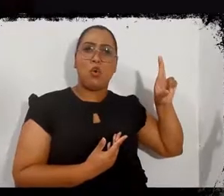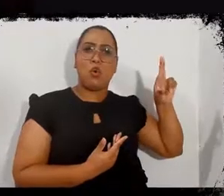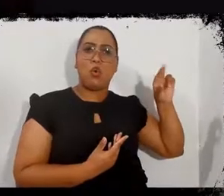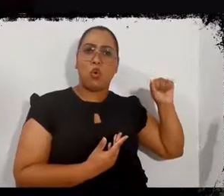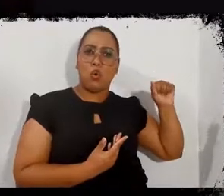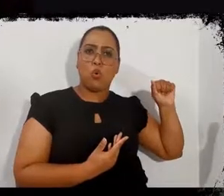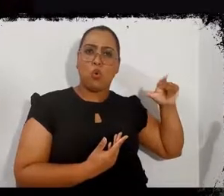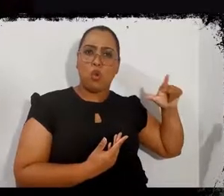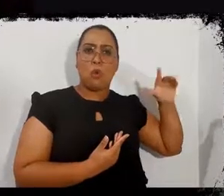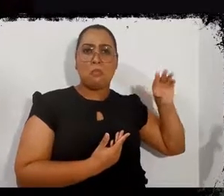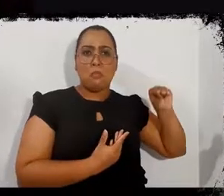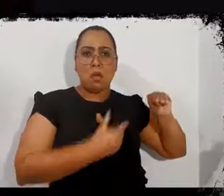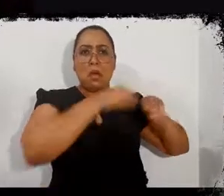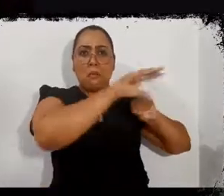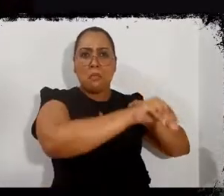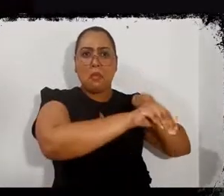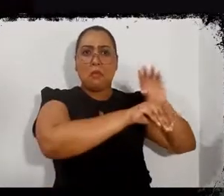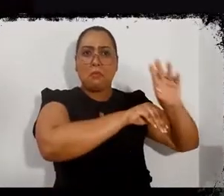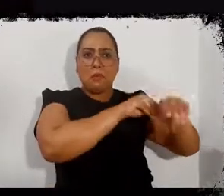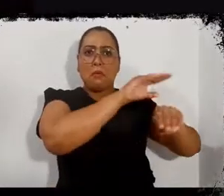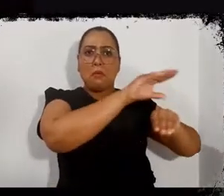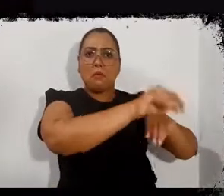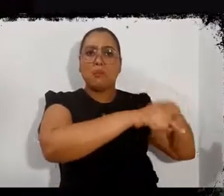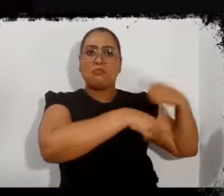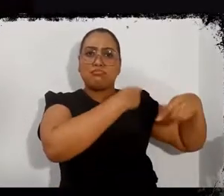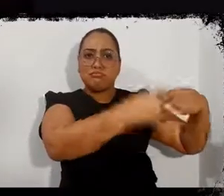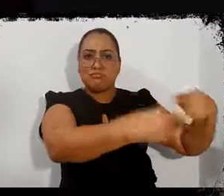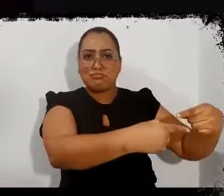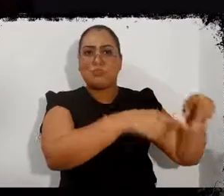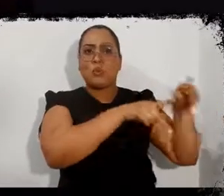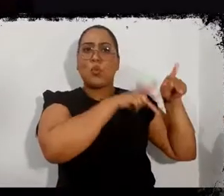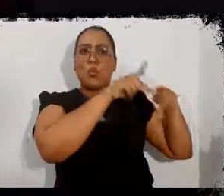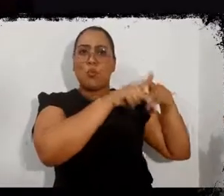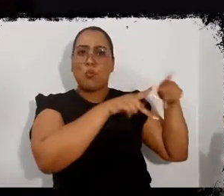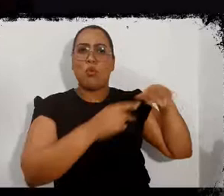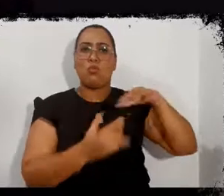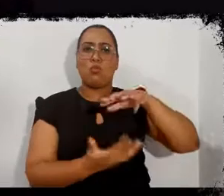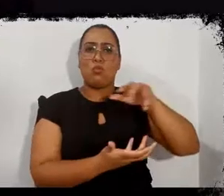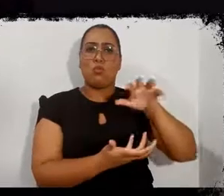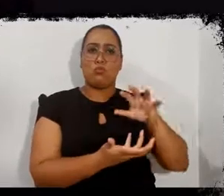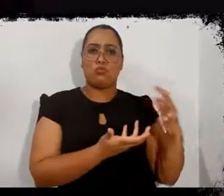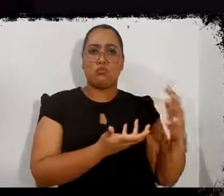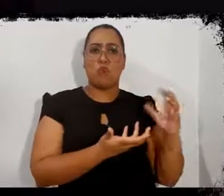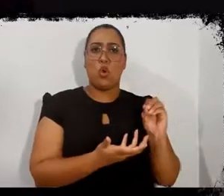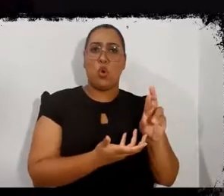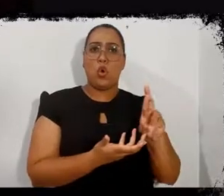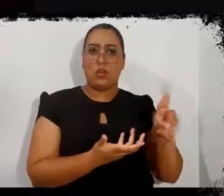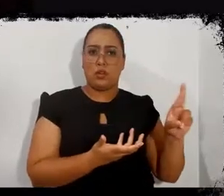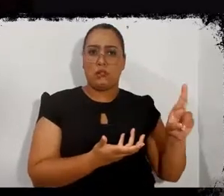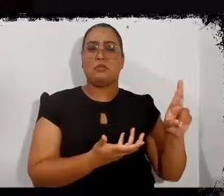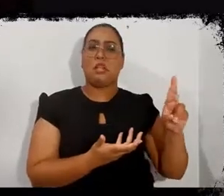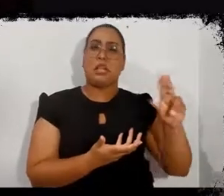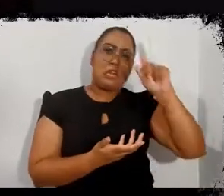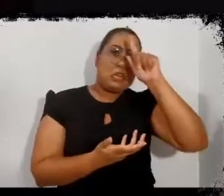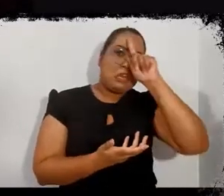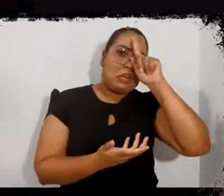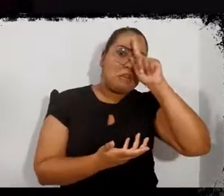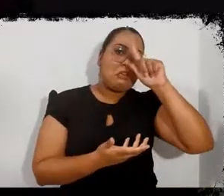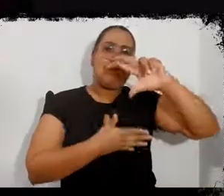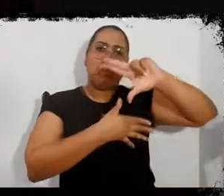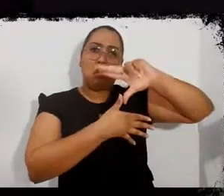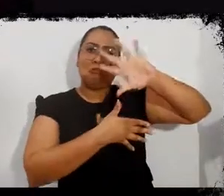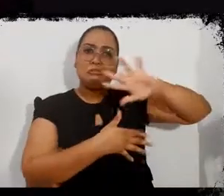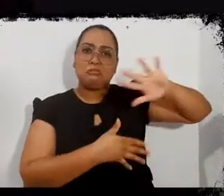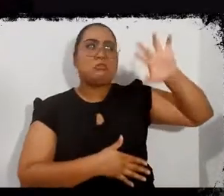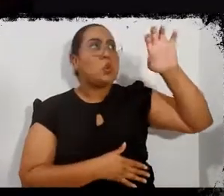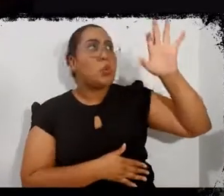em geração, entre os povos orientais, gregos, latinos e europeus em